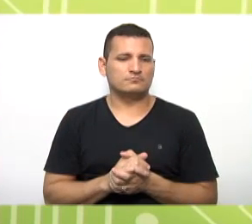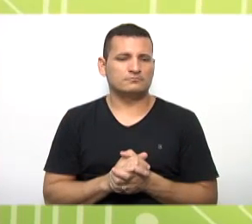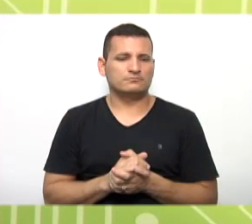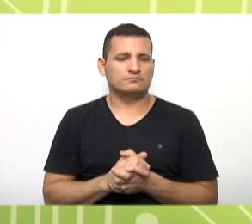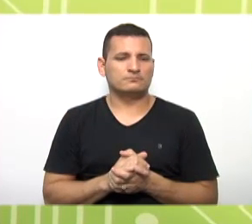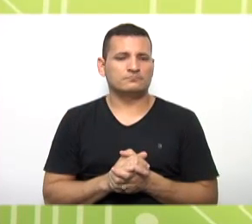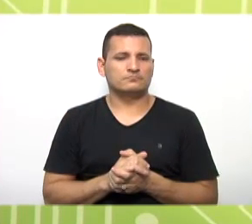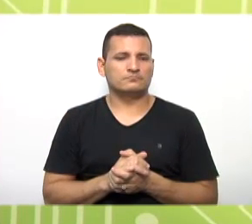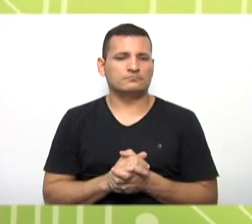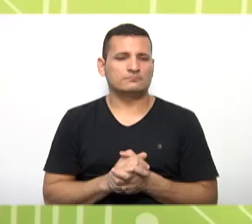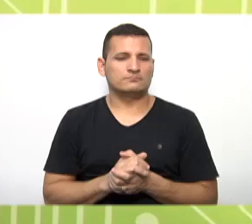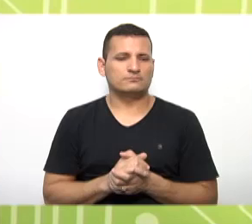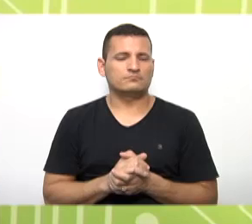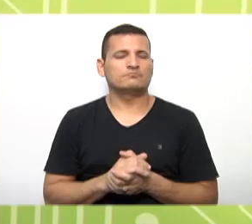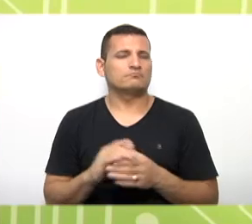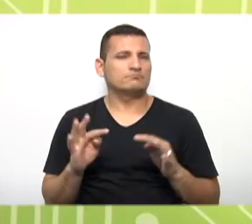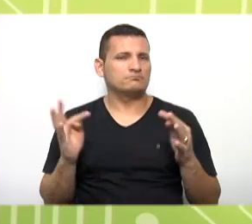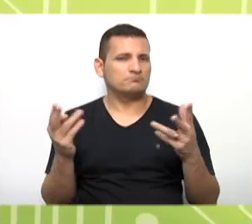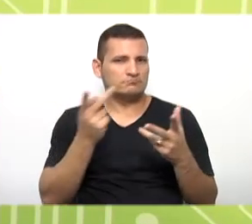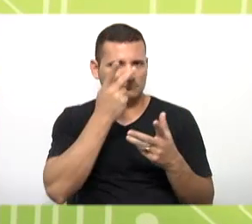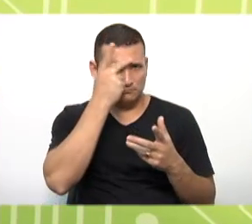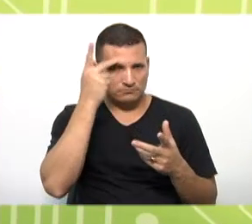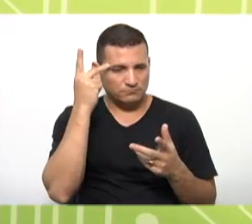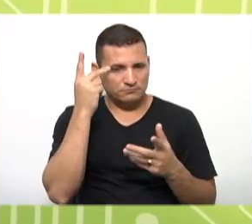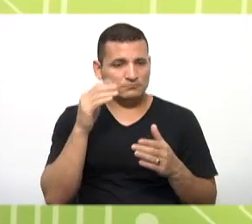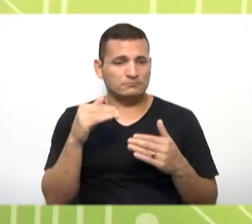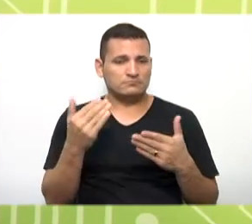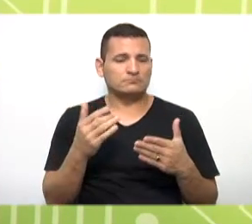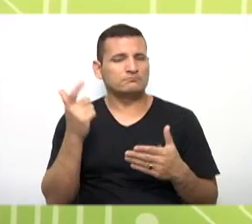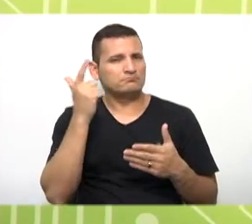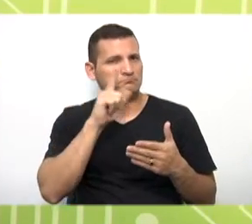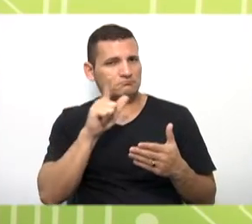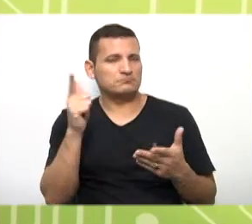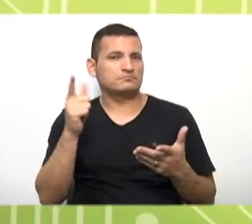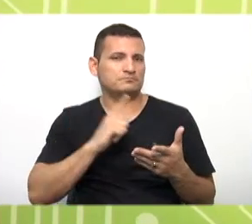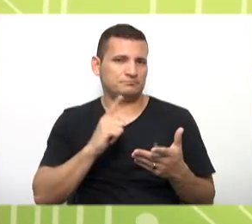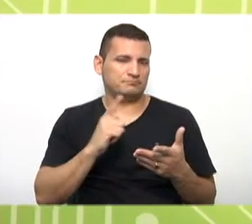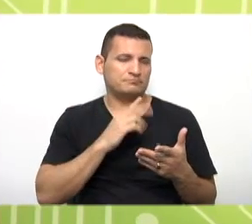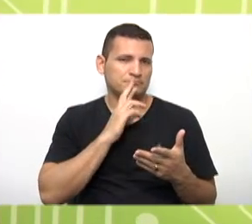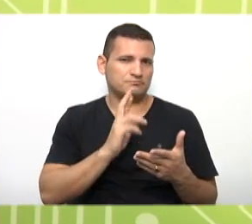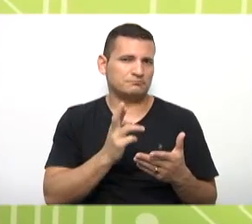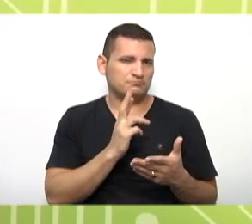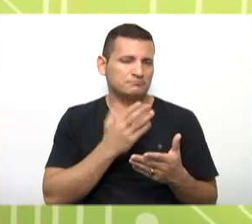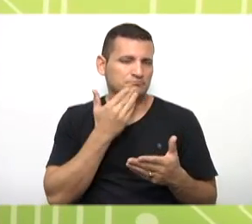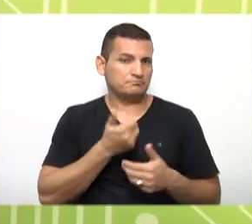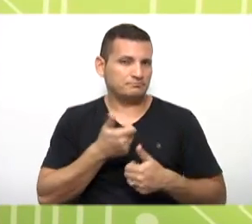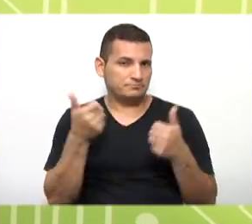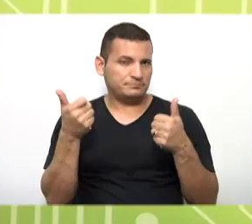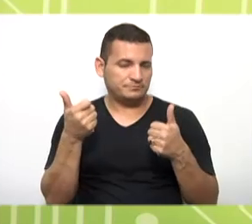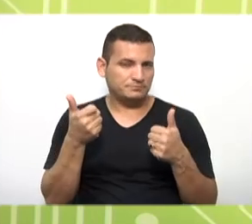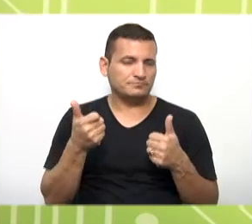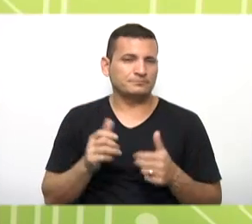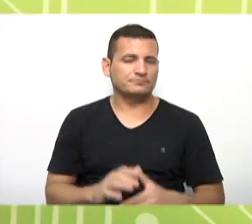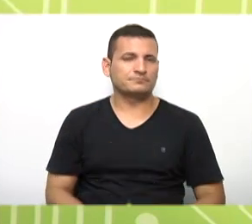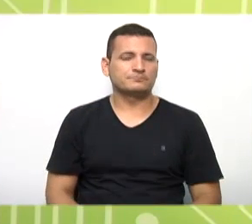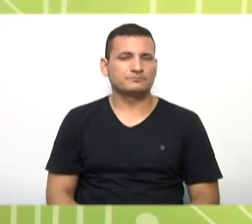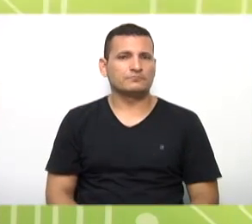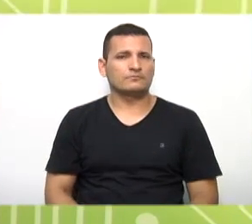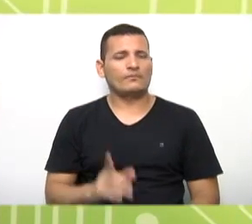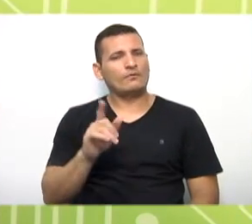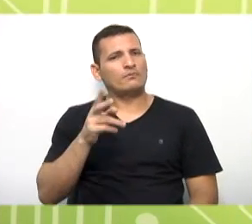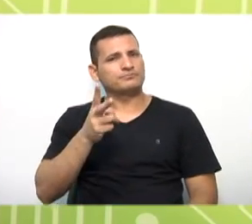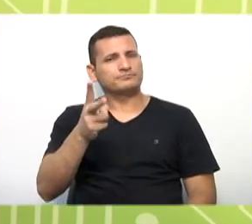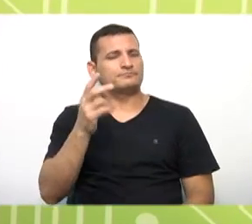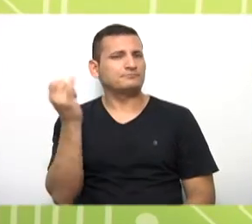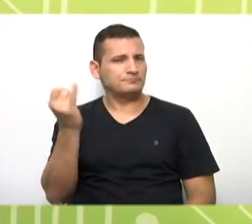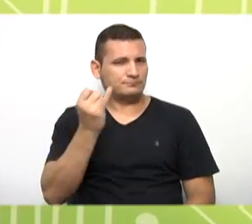de todo aquele pessoal. Então, conseguiu ter resultados mais produtivos. E aí é sempre importante. Nós